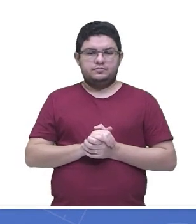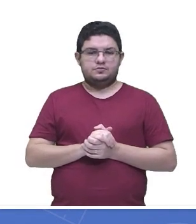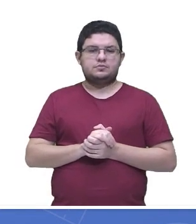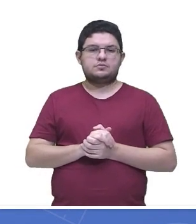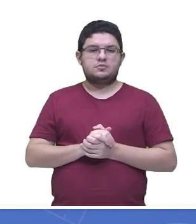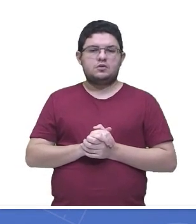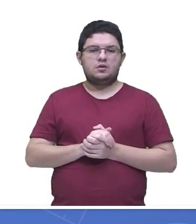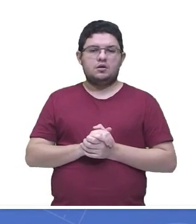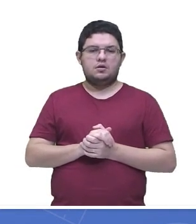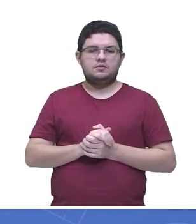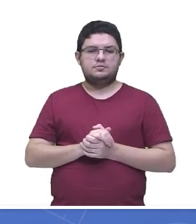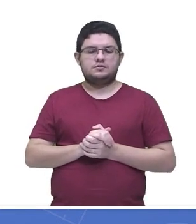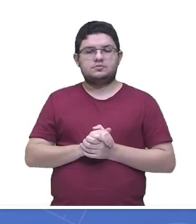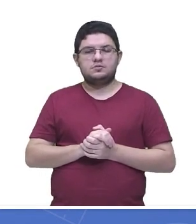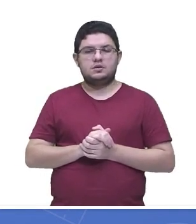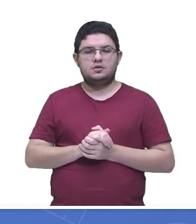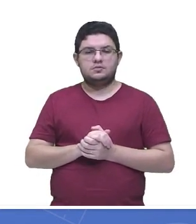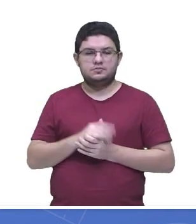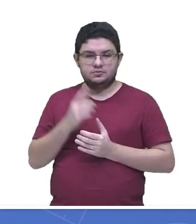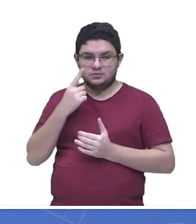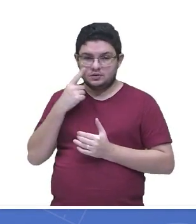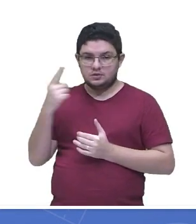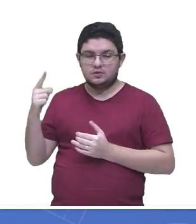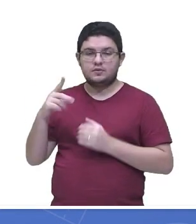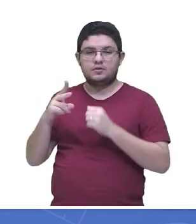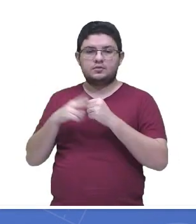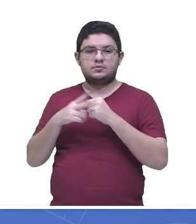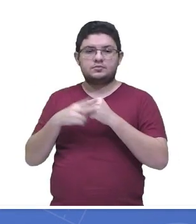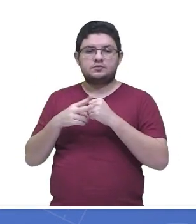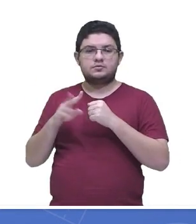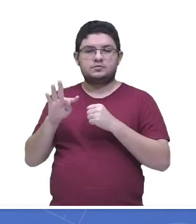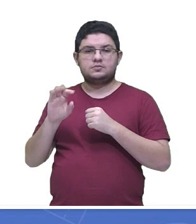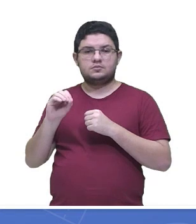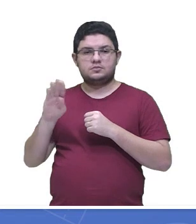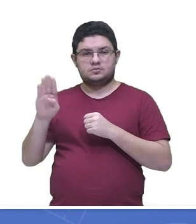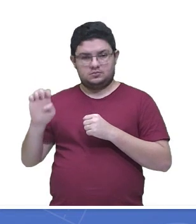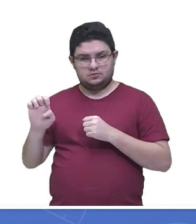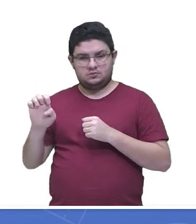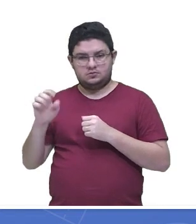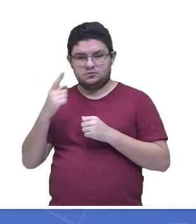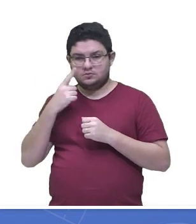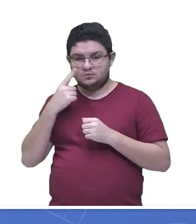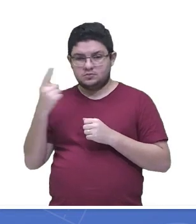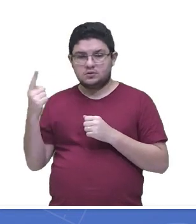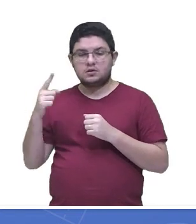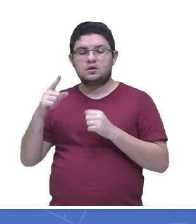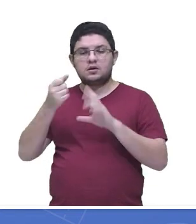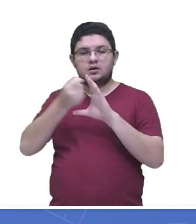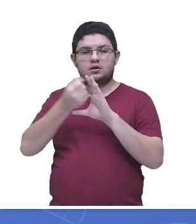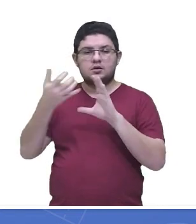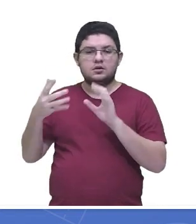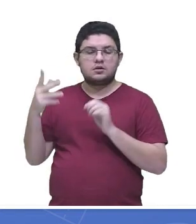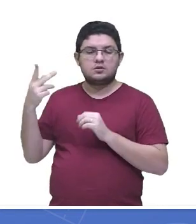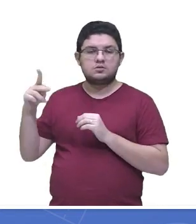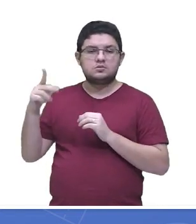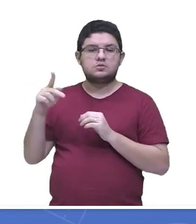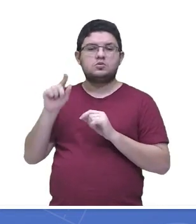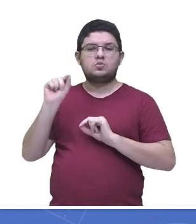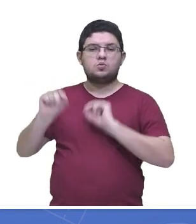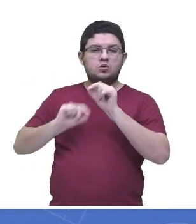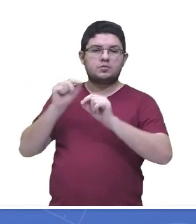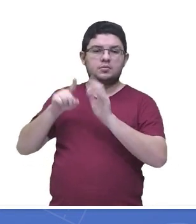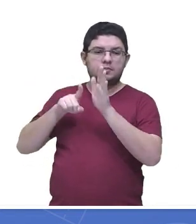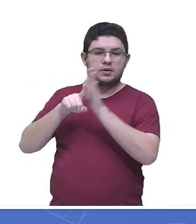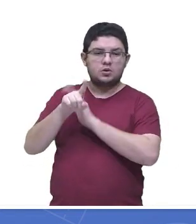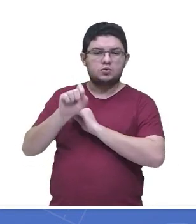aqui, é o verbo to be, na verdade, ele tem essa característica na pergunta, sujeito, ele troca de posição com o